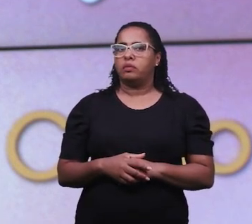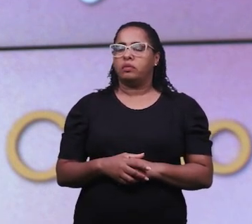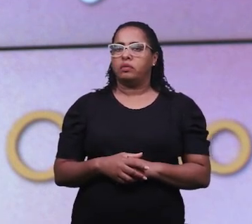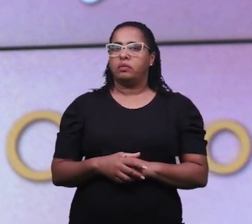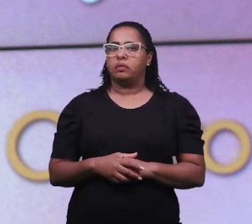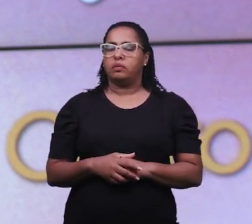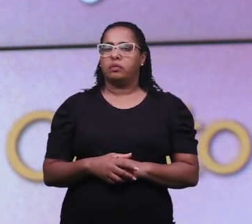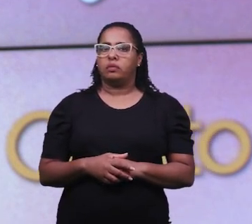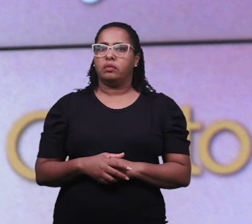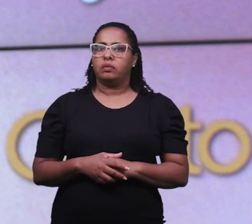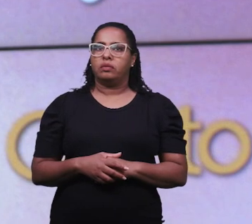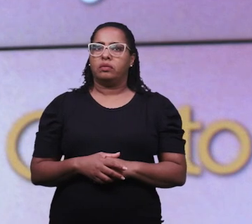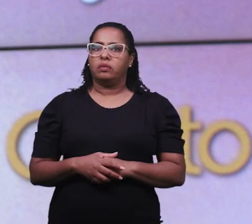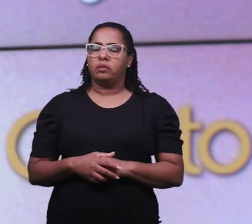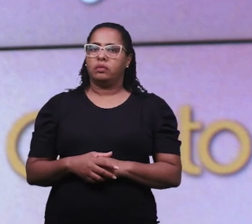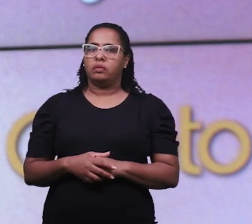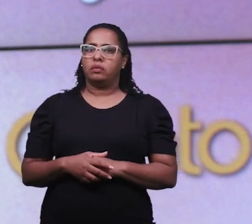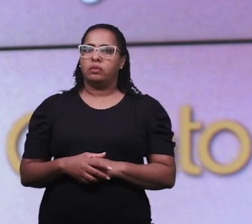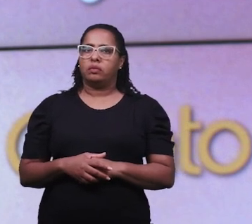continuar a massagem.